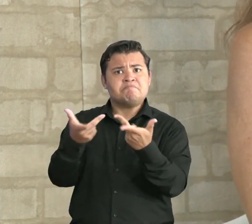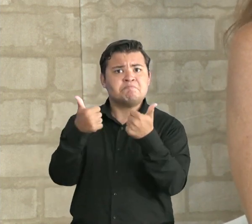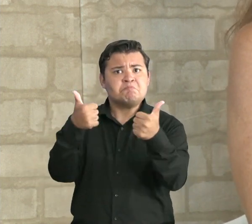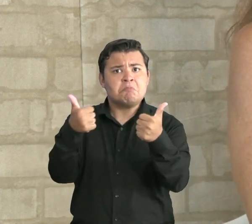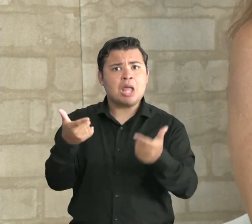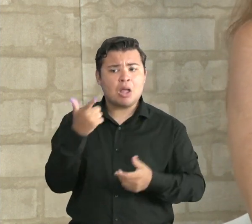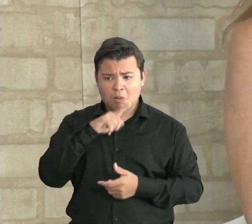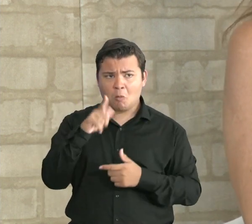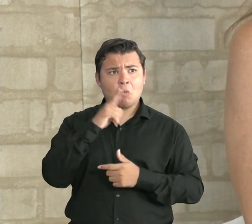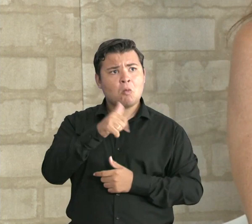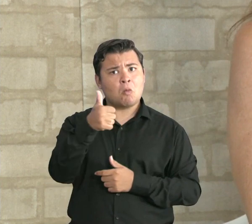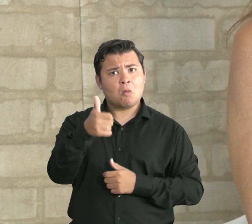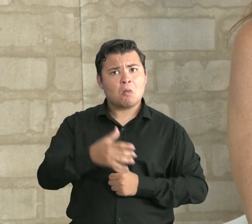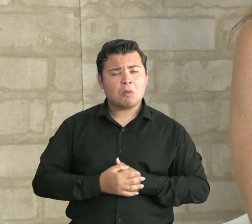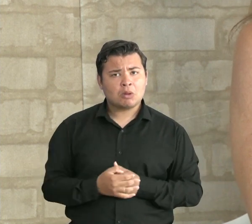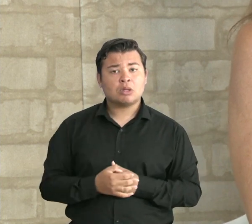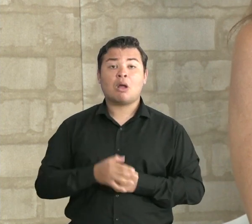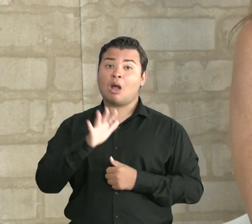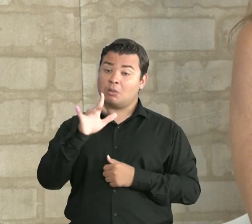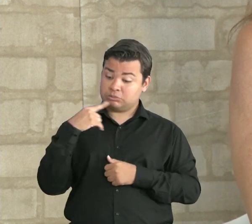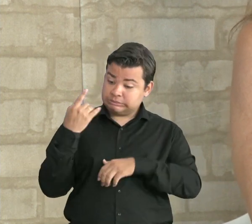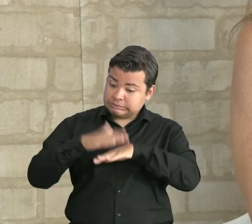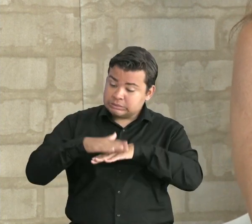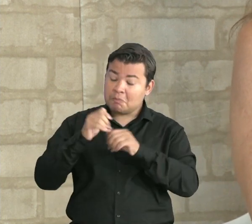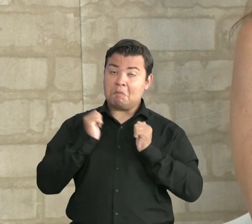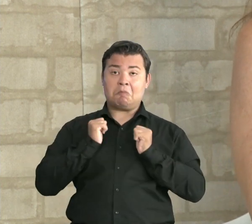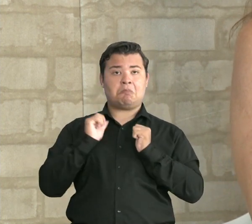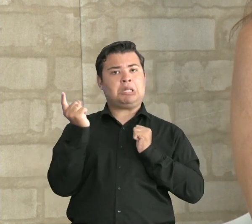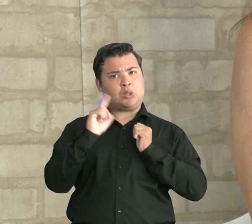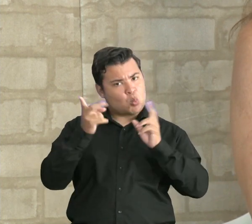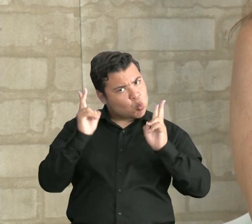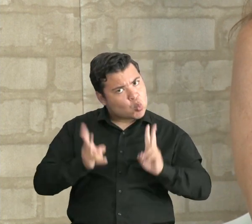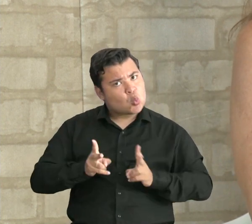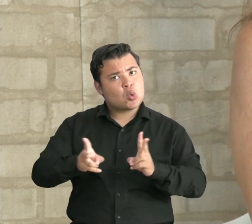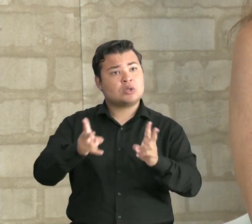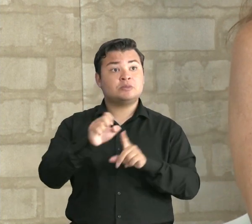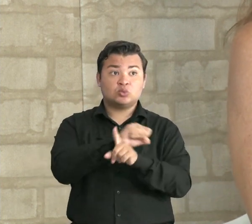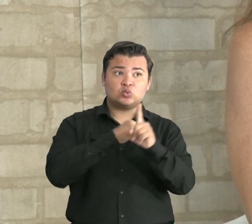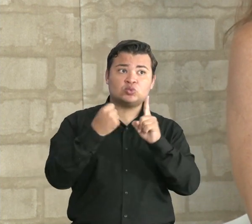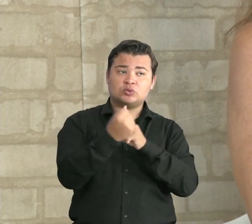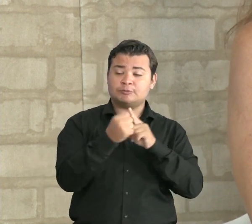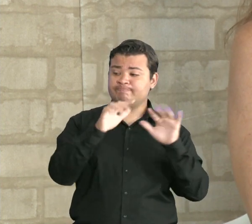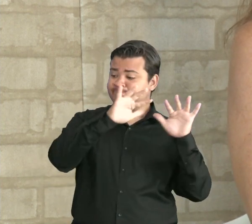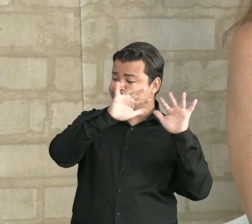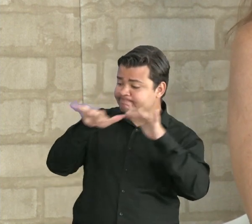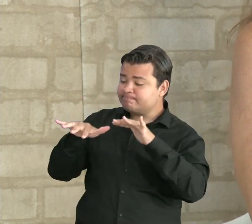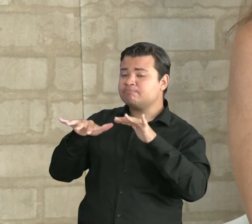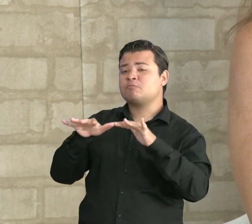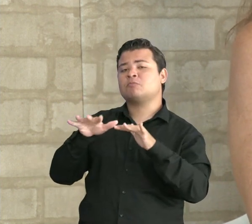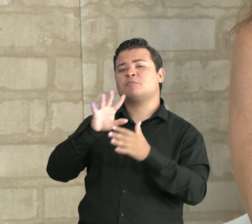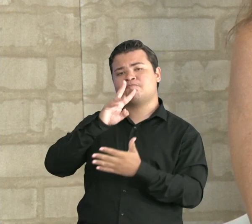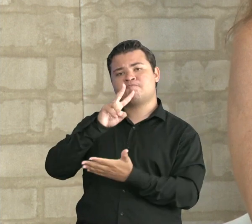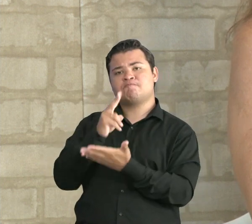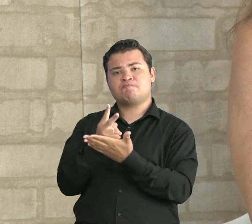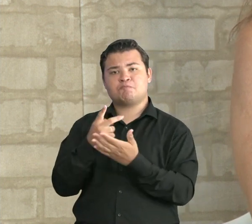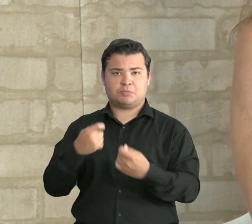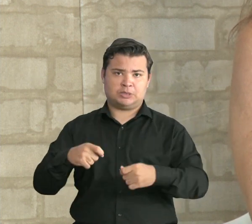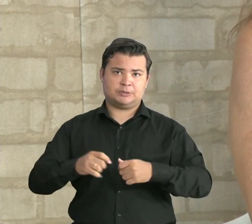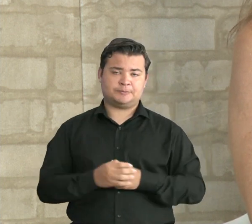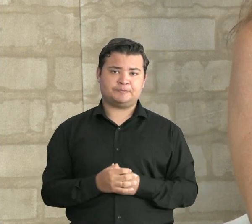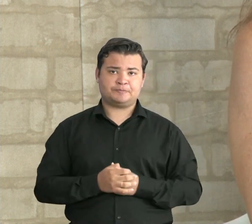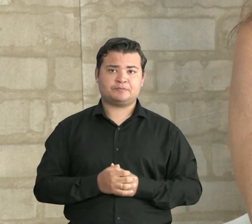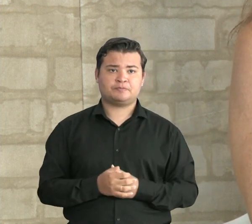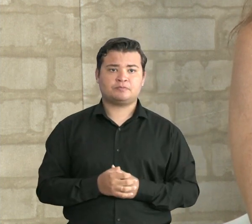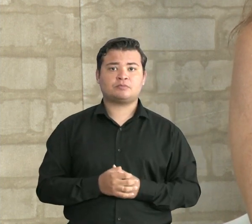diria, né? Mas precisamos continuar fazendo e a sociedade precisa reconhecer. E eu, só para terminar, pego o